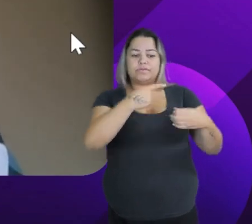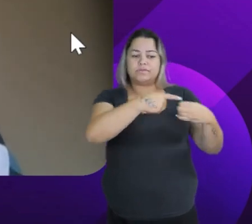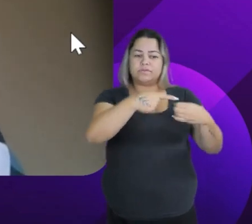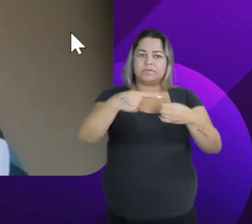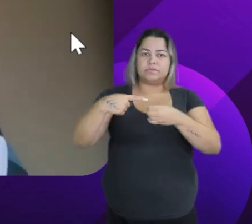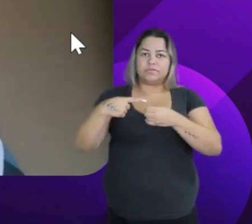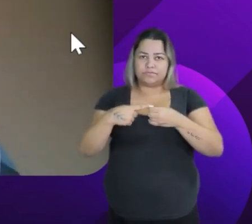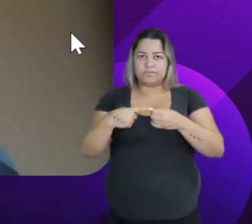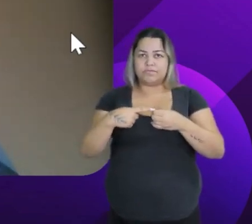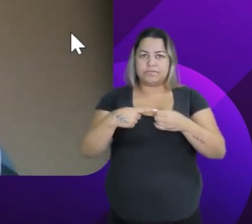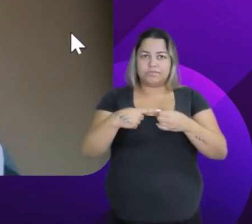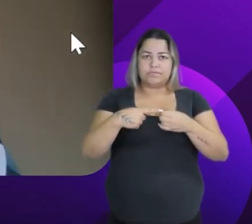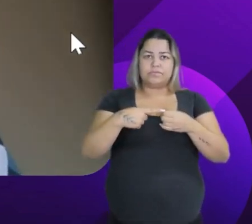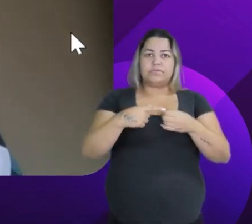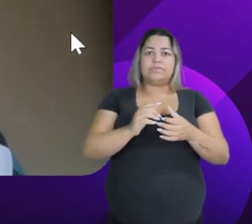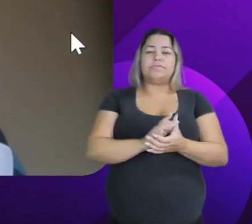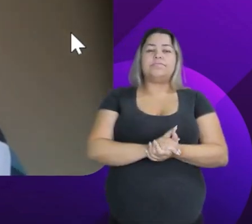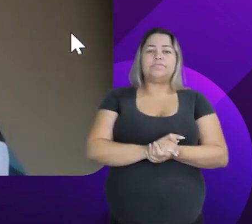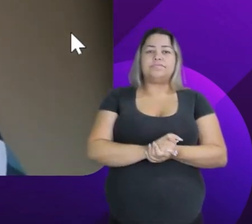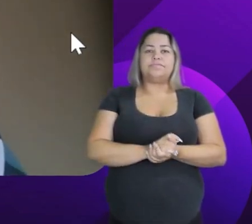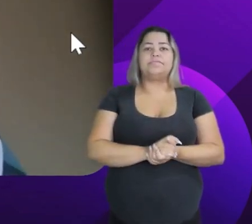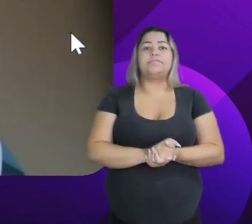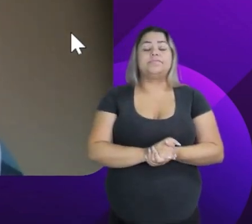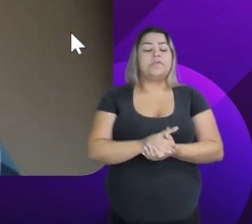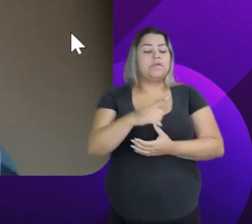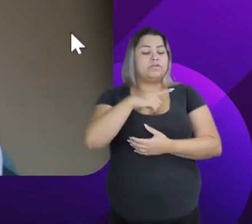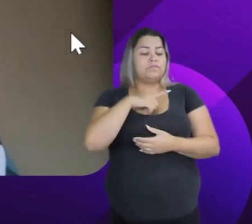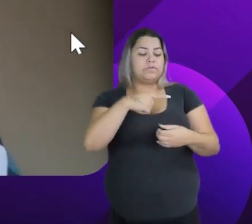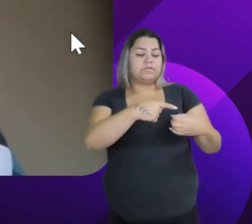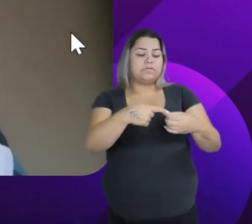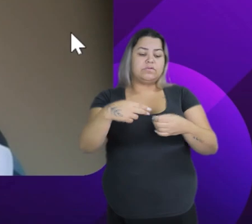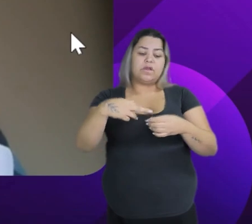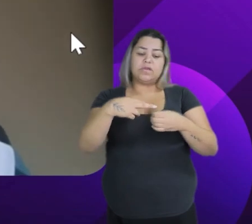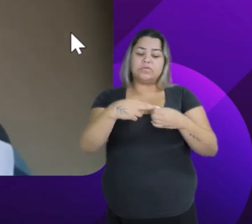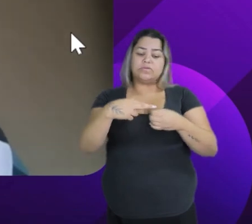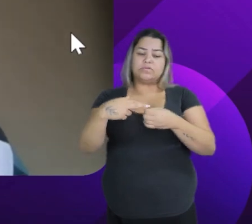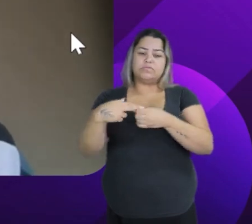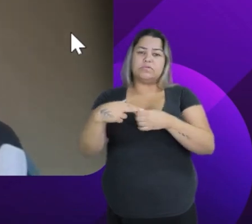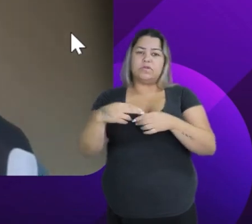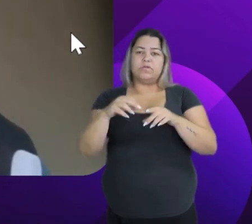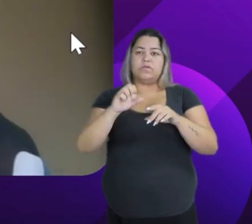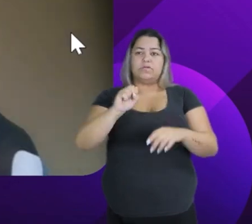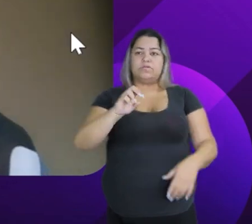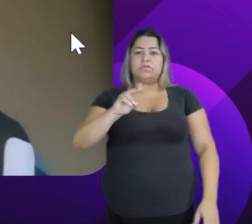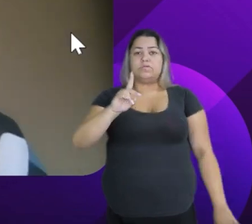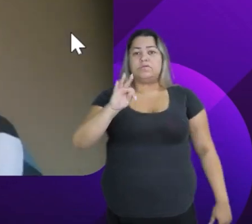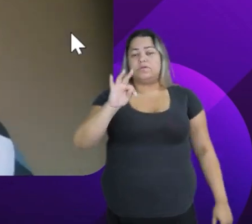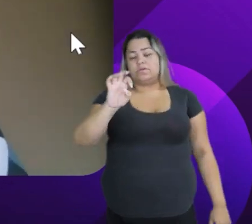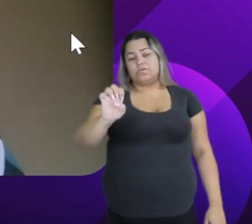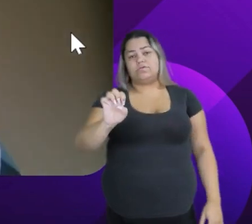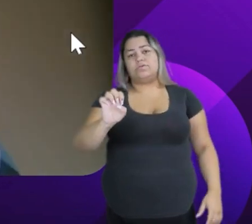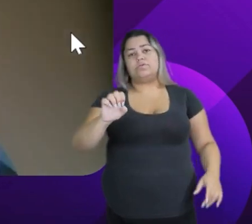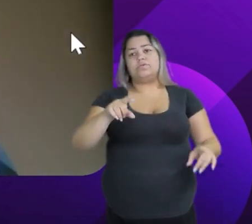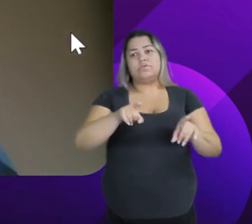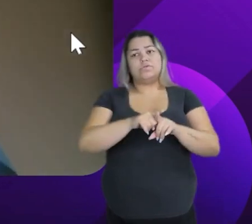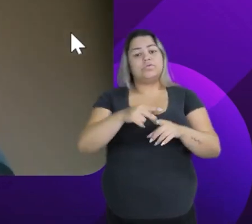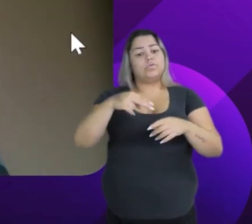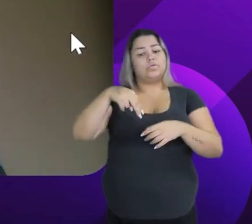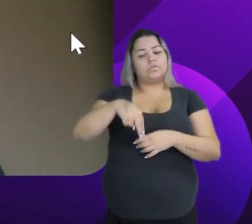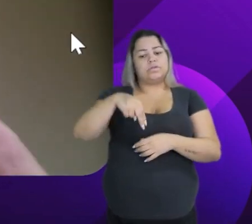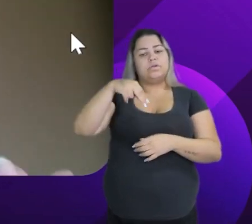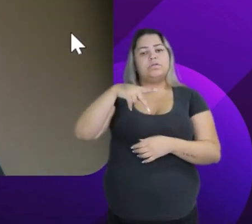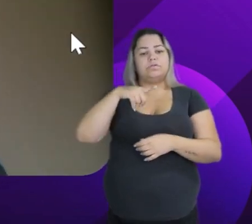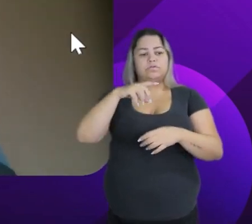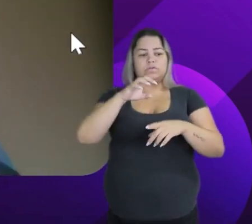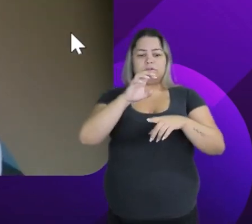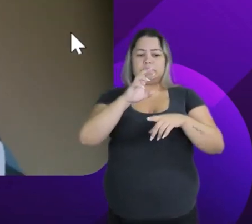quais eu estudei, né? Então, tem uma cidade que é na região sudeste, uma cidade na região nordeste. Ela mostra que dentro